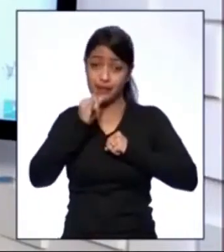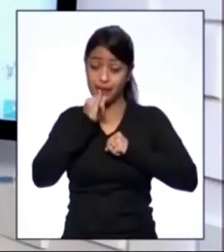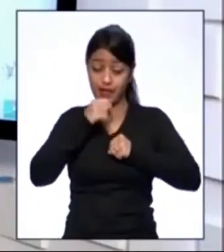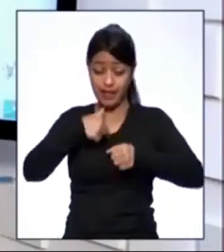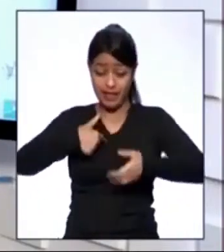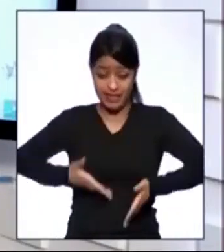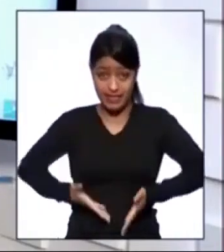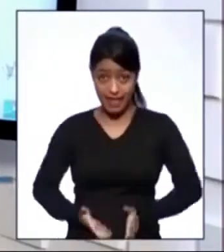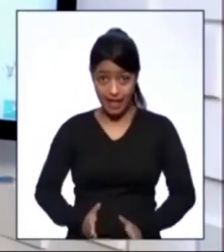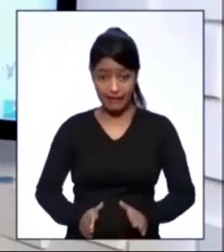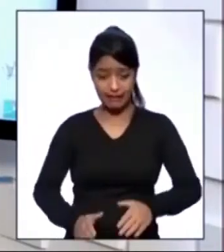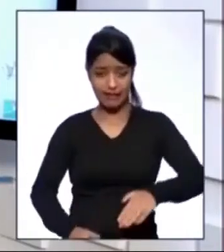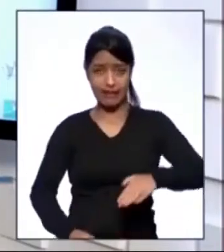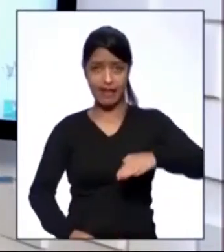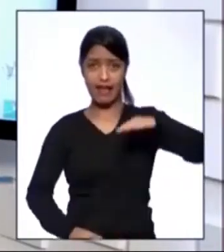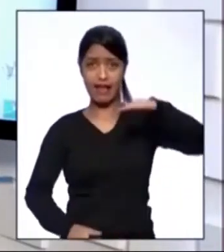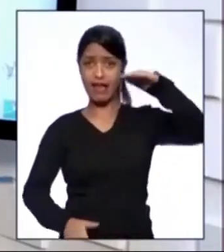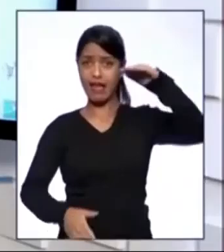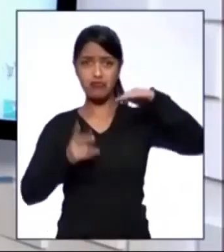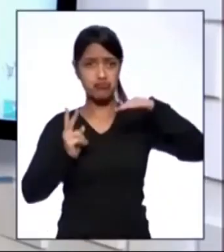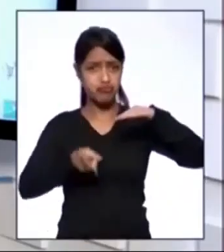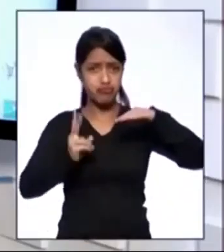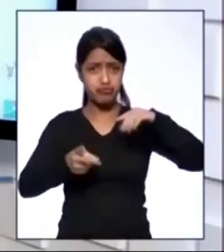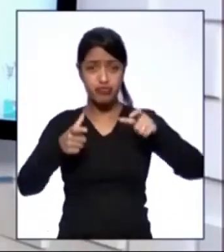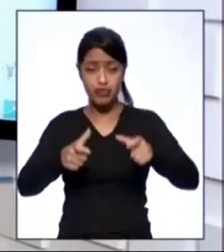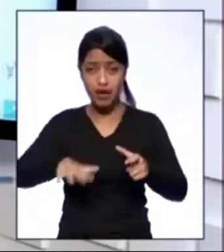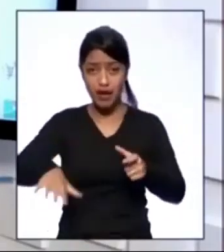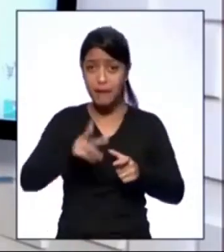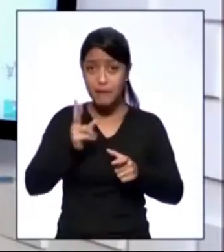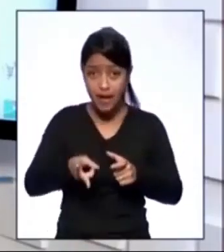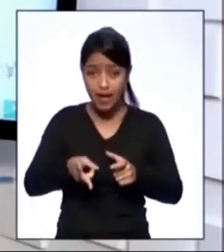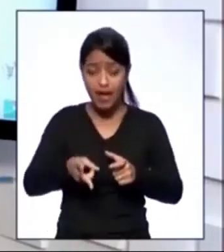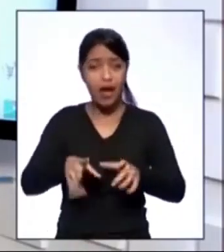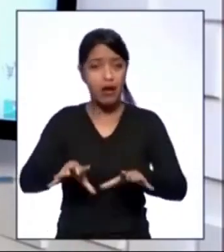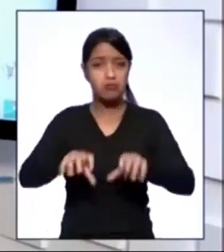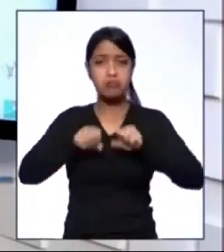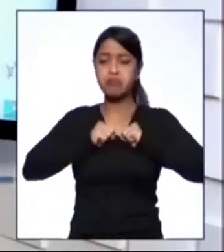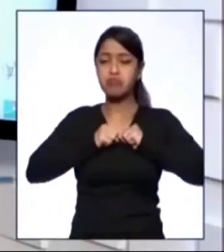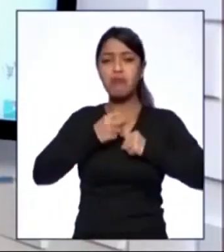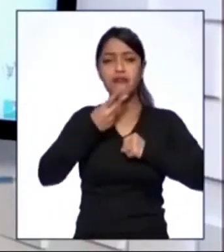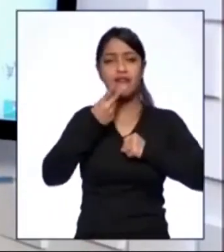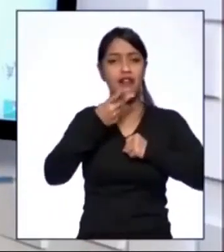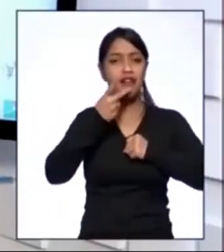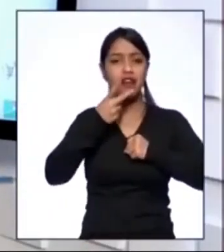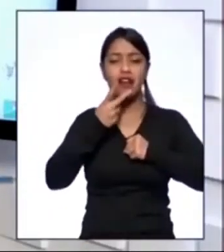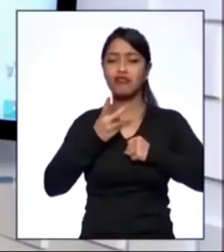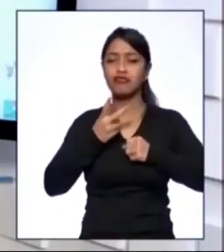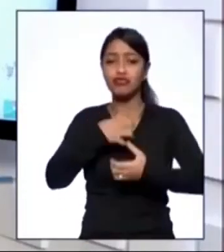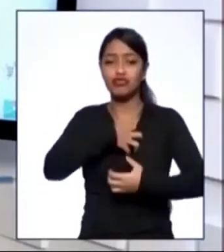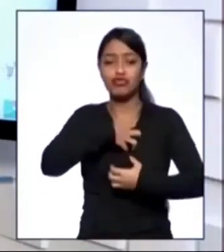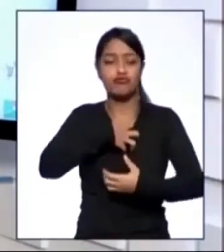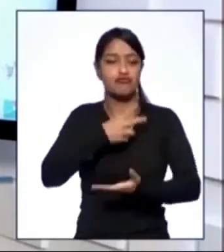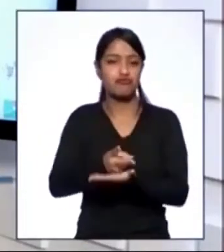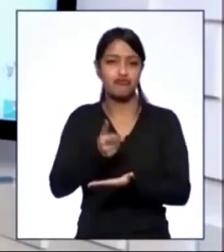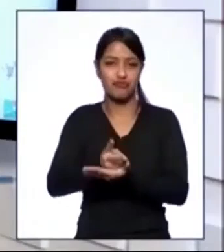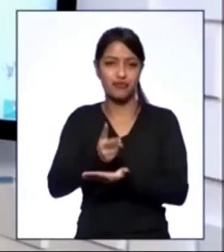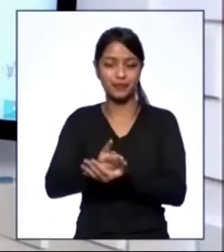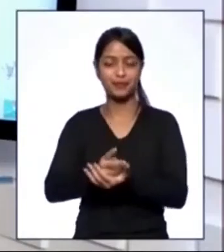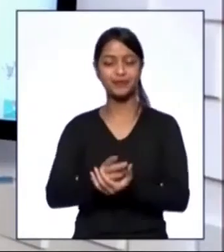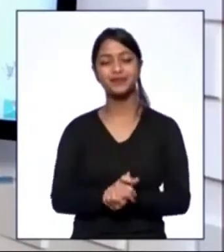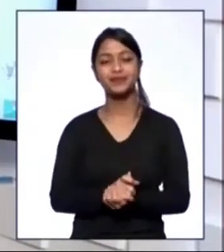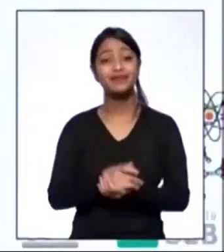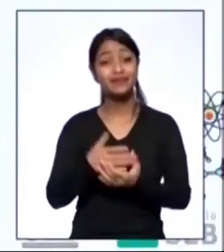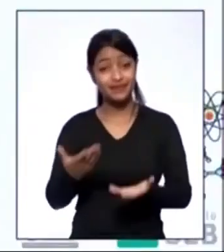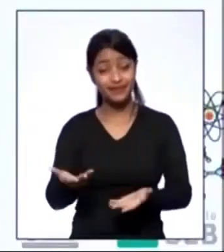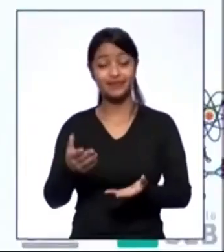crescemos. Beleza? É isso, basicamente é isso, tá? As nossas questões geográficas têm a ver com o nosso sotaque e